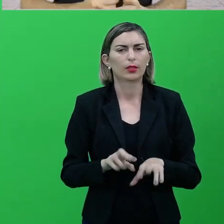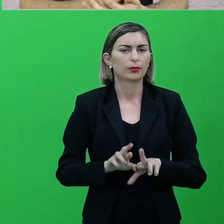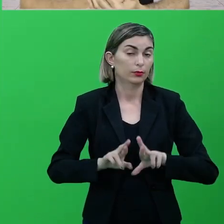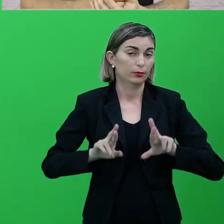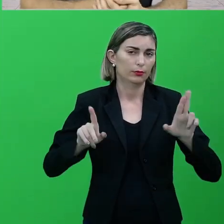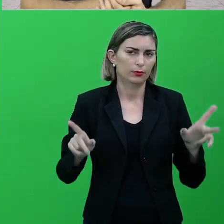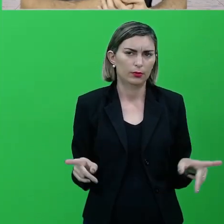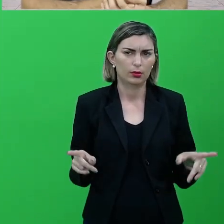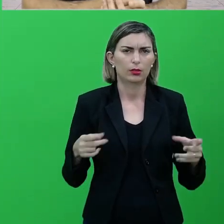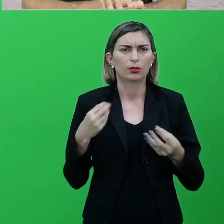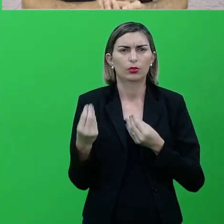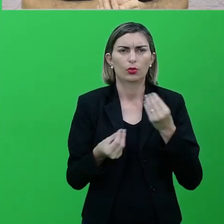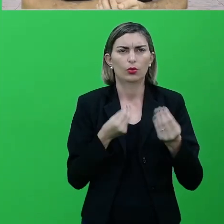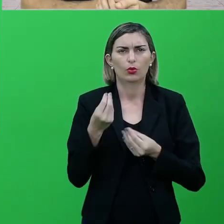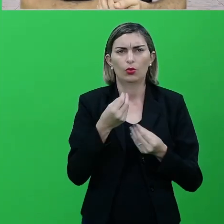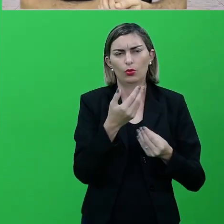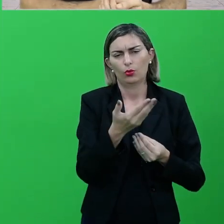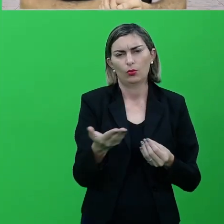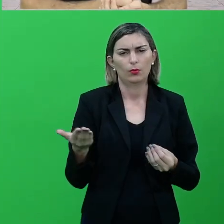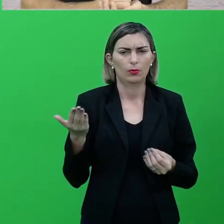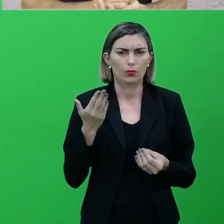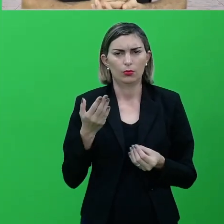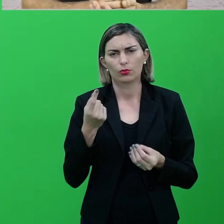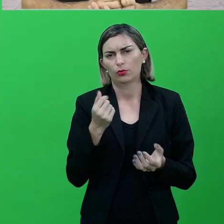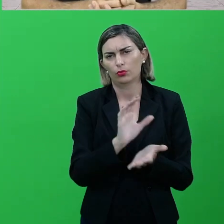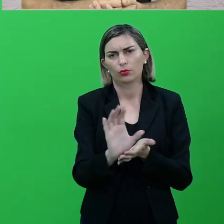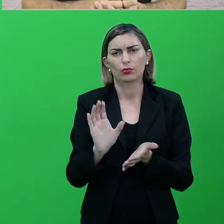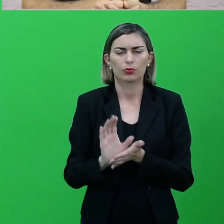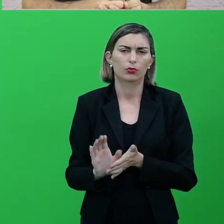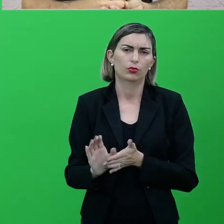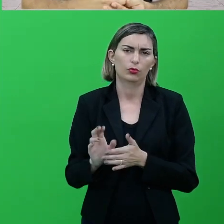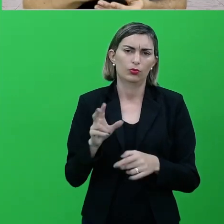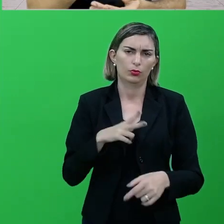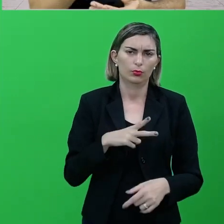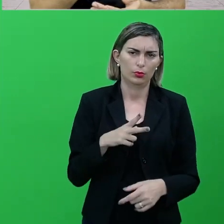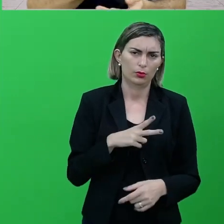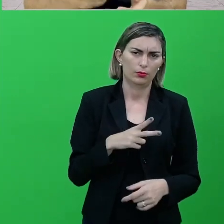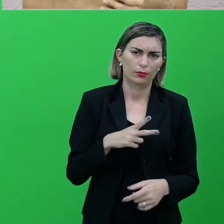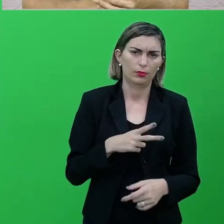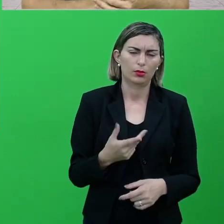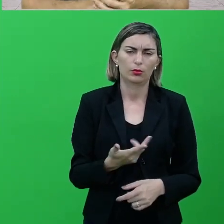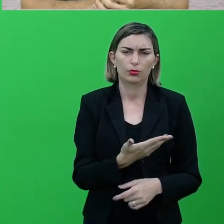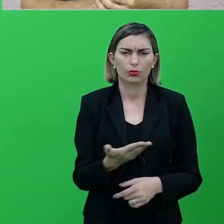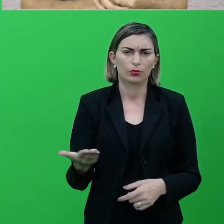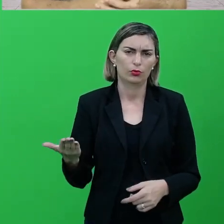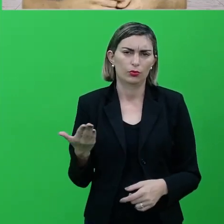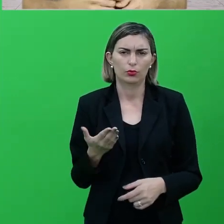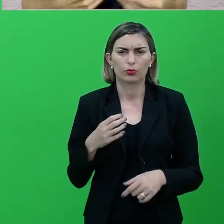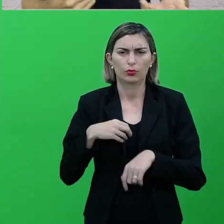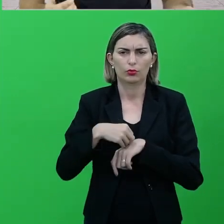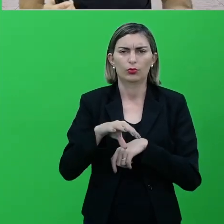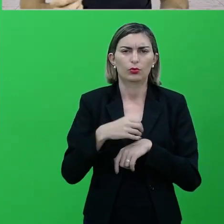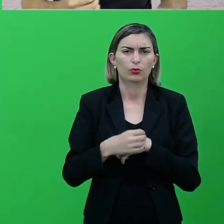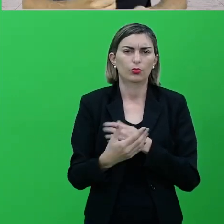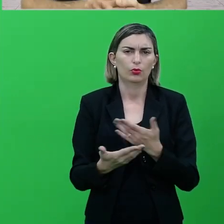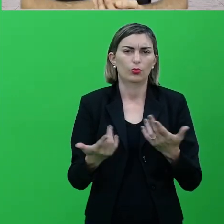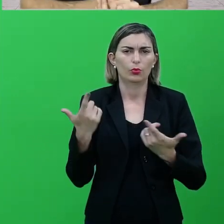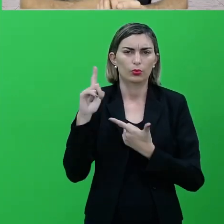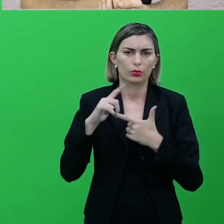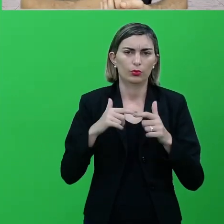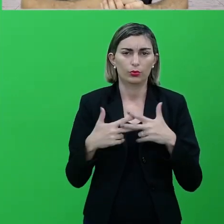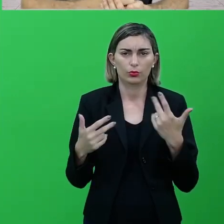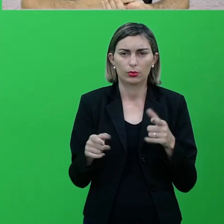diferente, né, da maneira como se lida com recursos para inovação no setor privado, em função disso que eu acabei de mencionar e em função de outras coisas